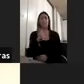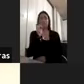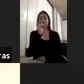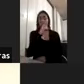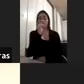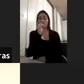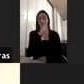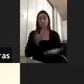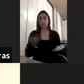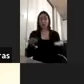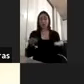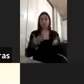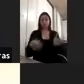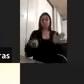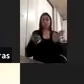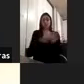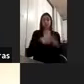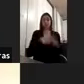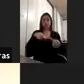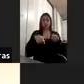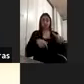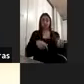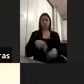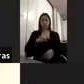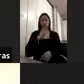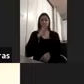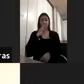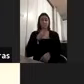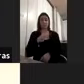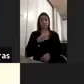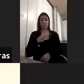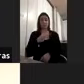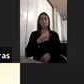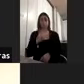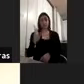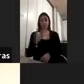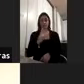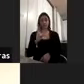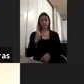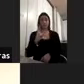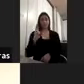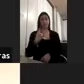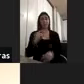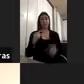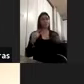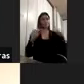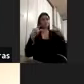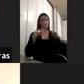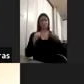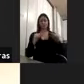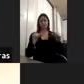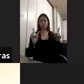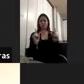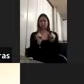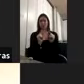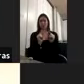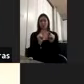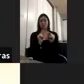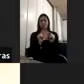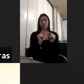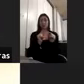R$2.000. Então, assim, a trabalhadora entrou lá, trabalhando, ganhando um piso bem menor. Infelizmente, ela sofreu um acidente, por